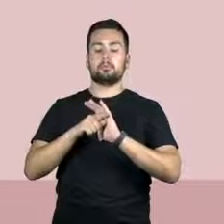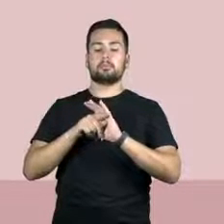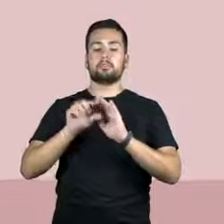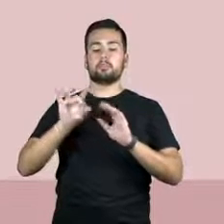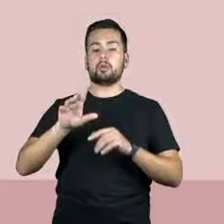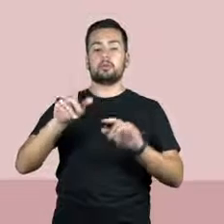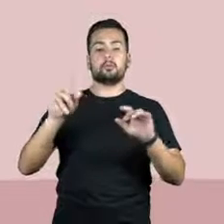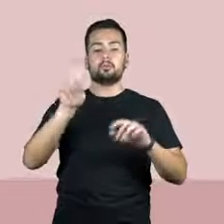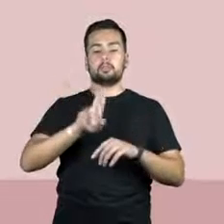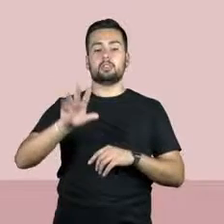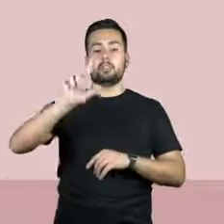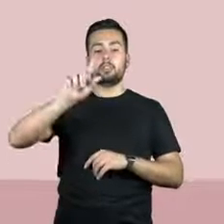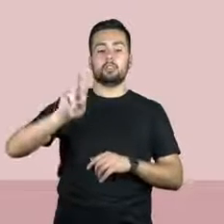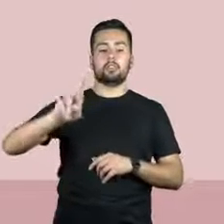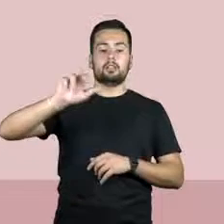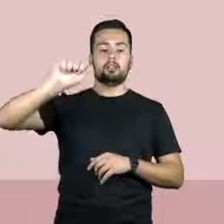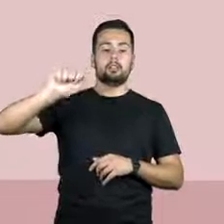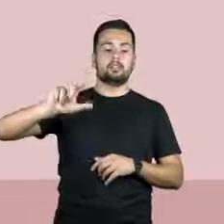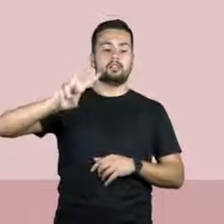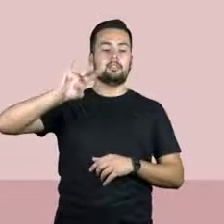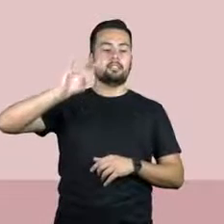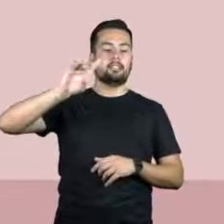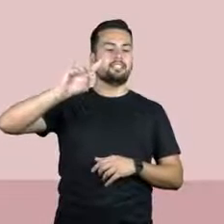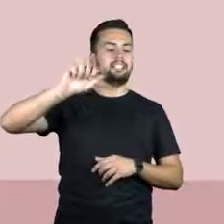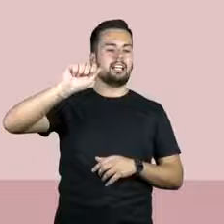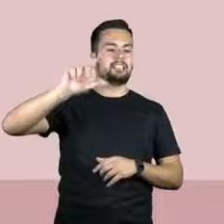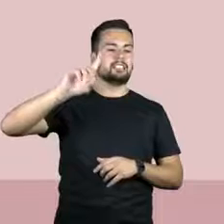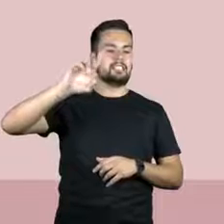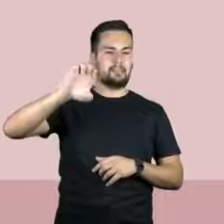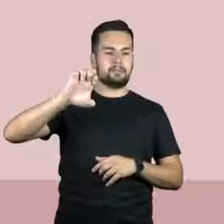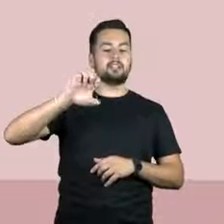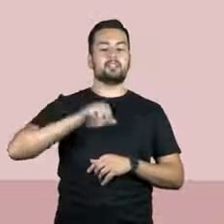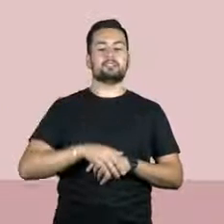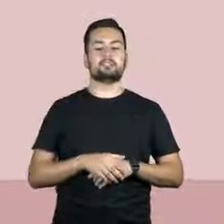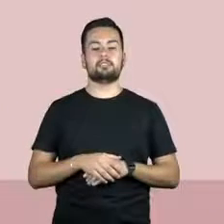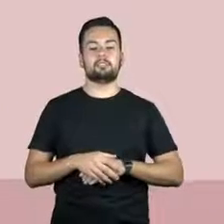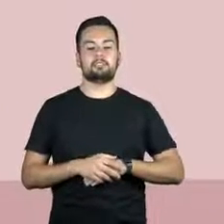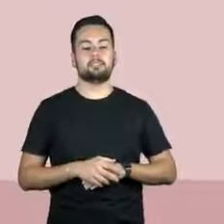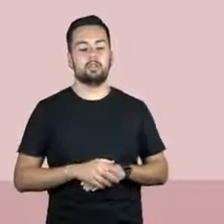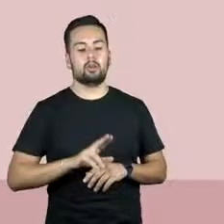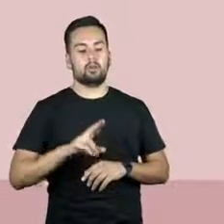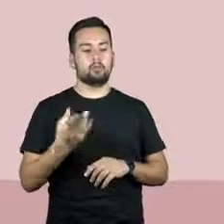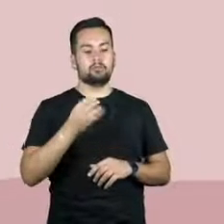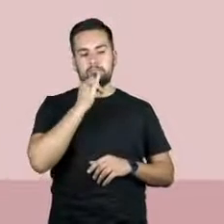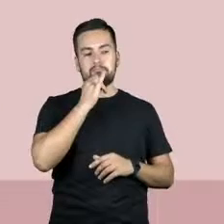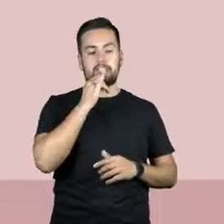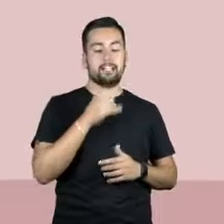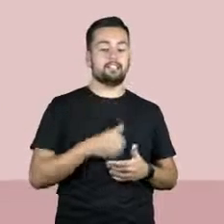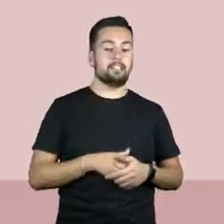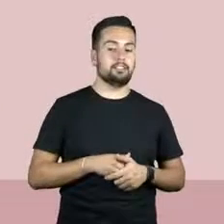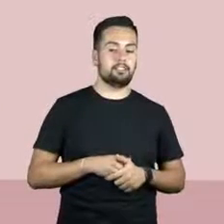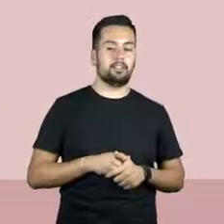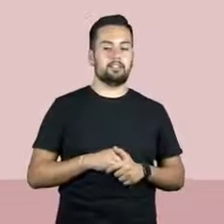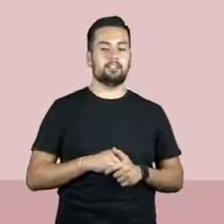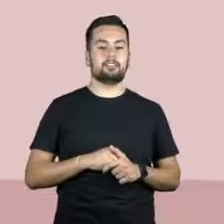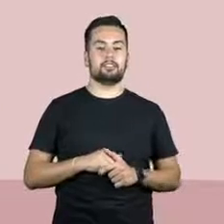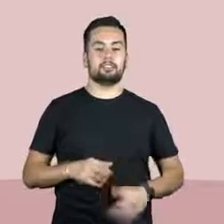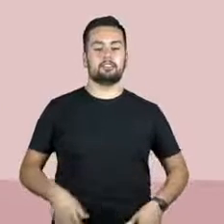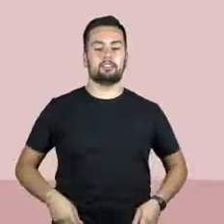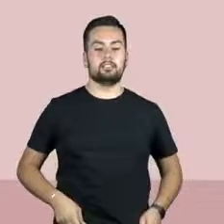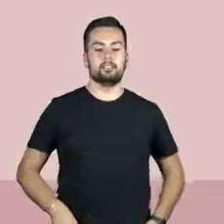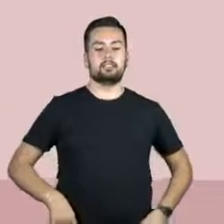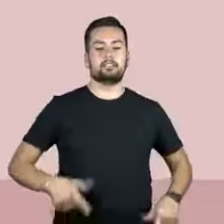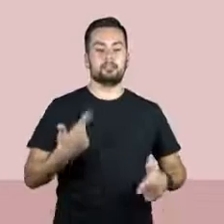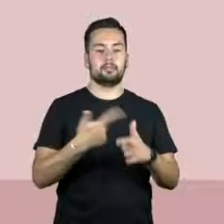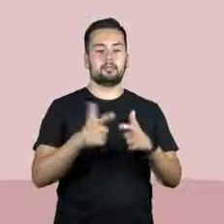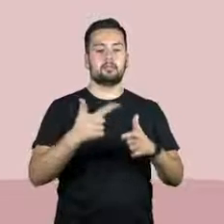gravitacional, tá? Sem ação de componentes adicionais ou algo do tipo. Tá? Bom,